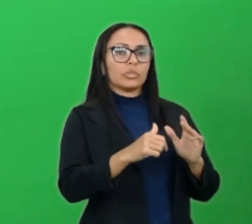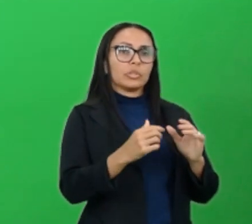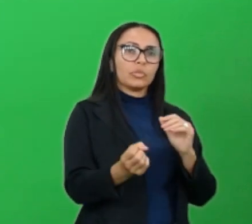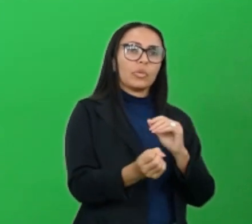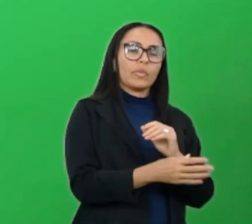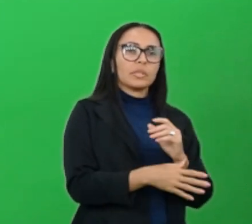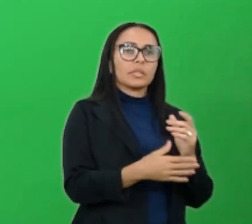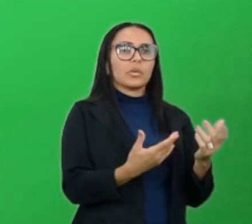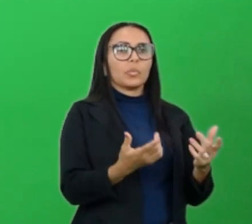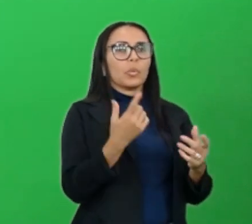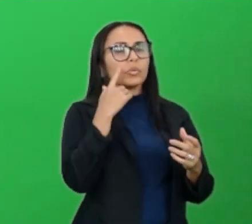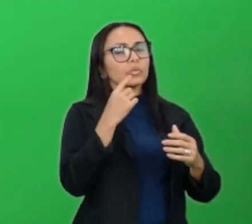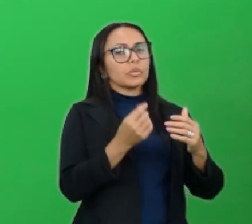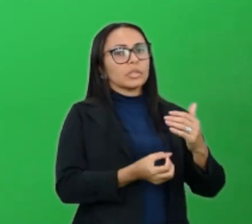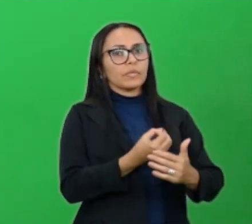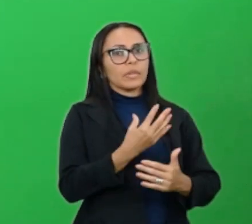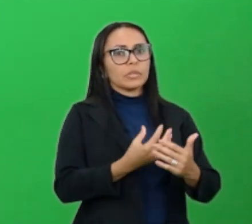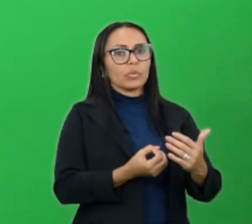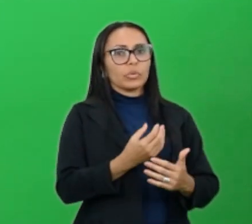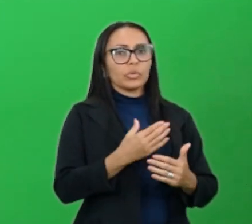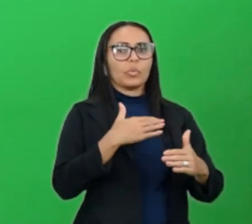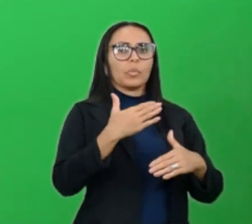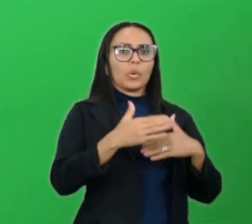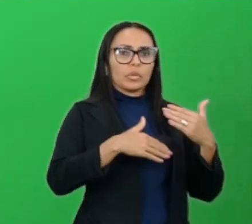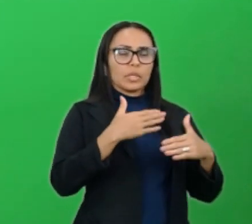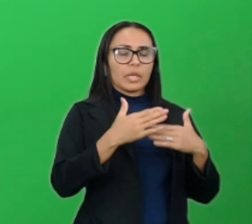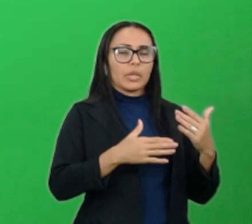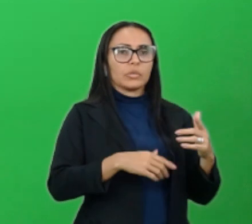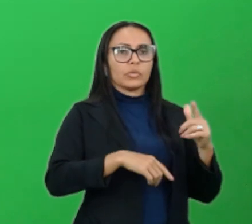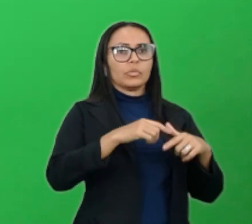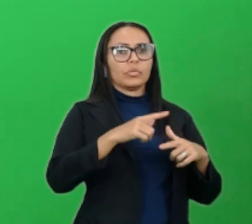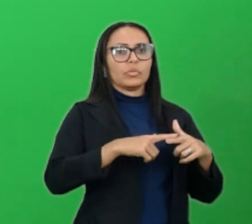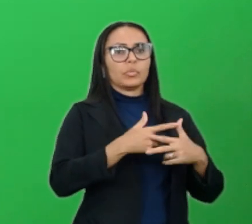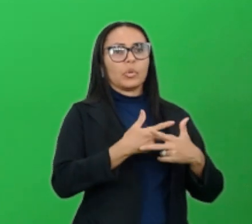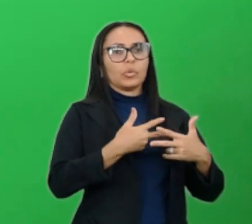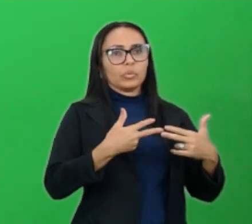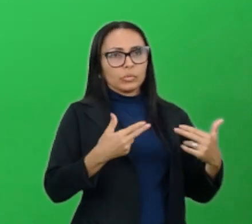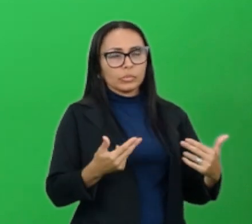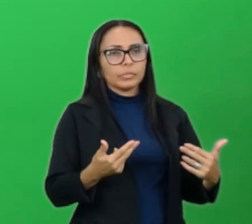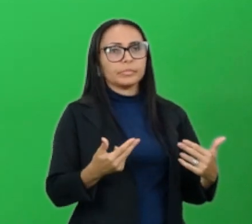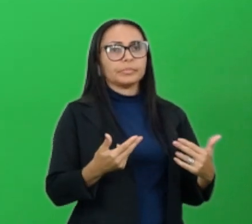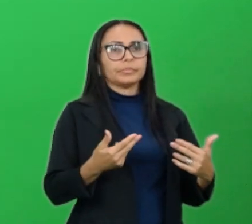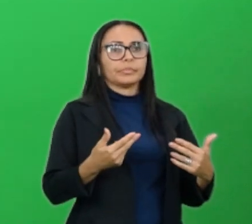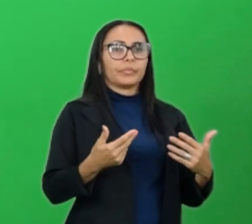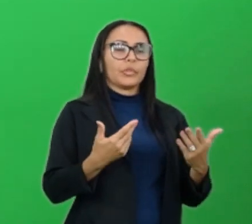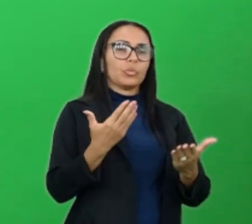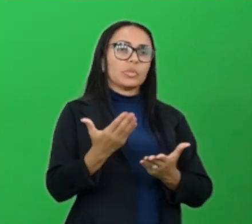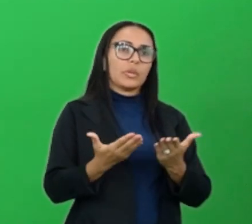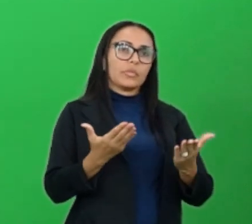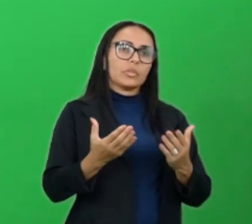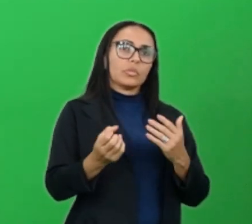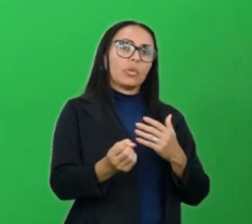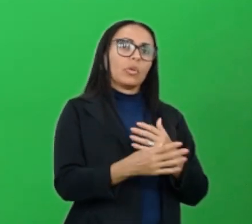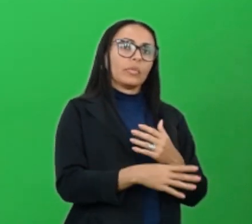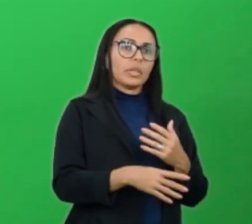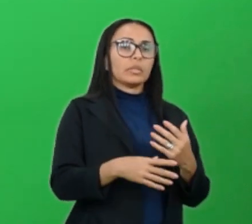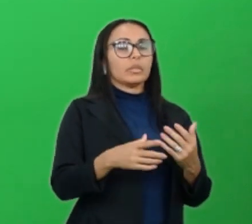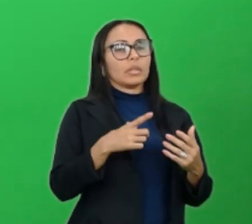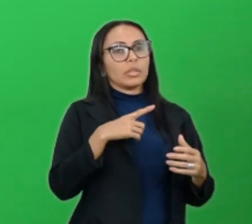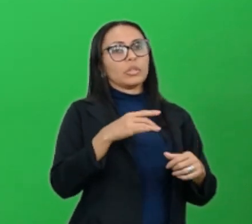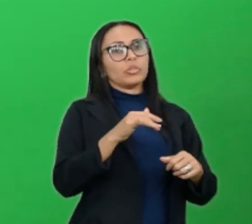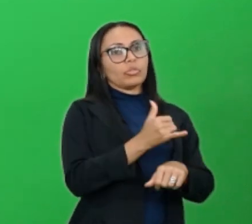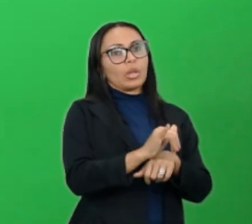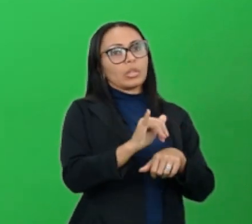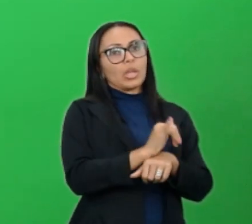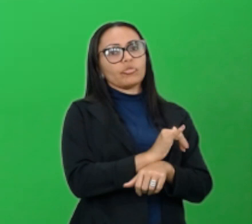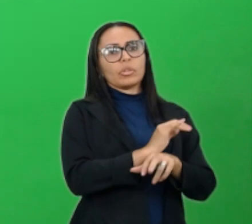né, dos processos, dos produtos, dos serviços inovadores, eles possuem estratégias muito diferentes com relação a